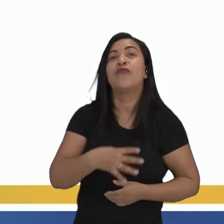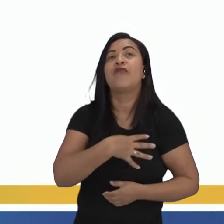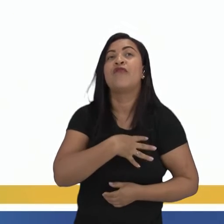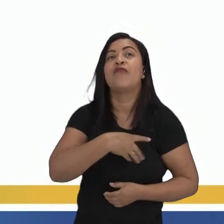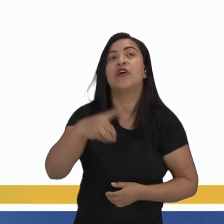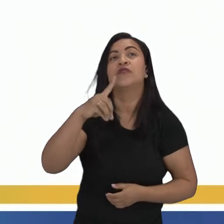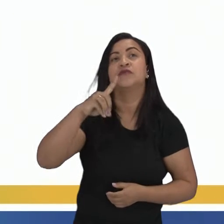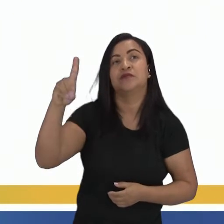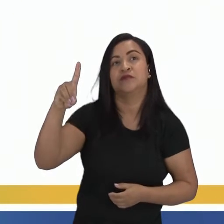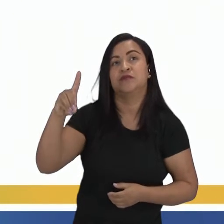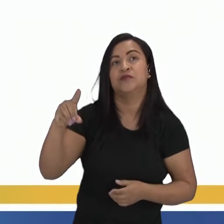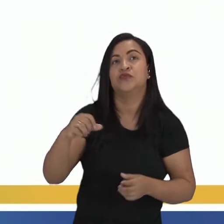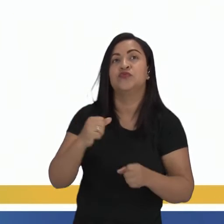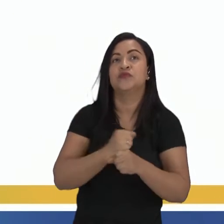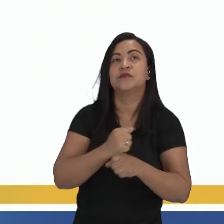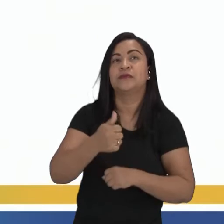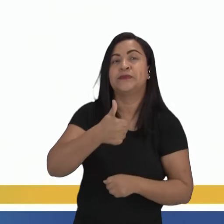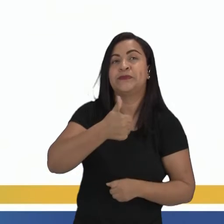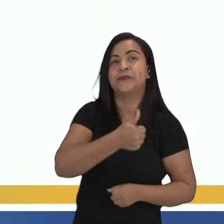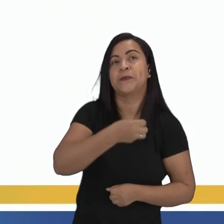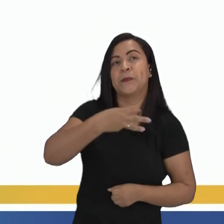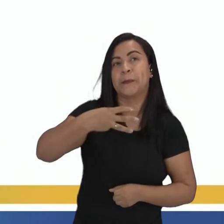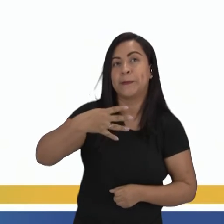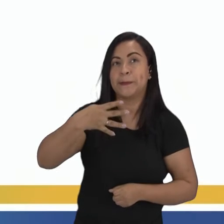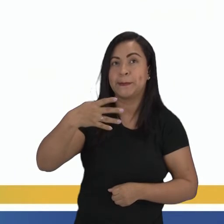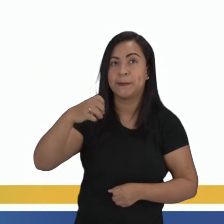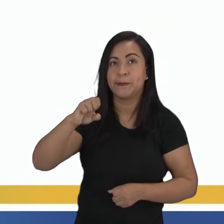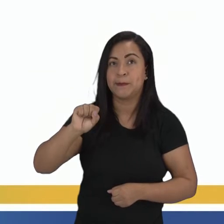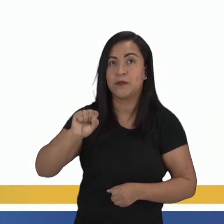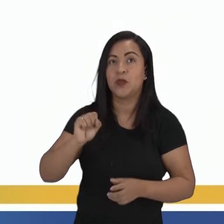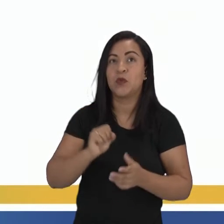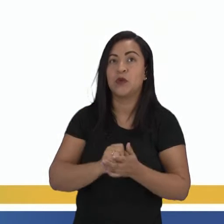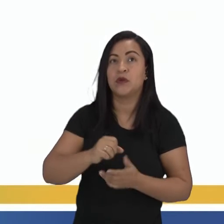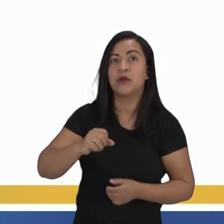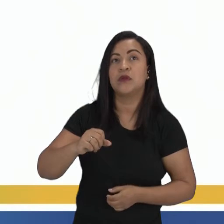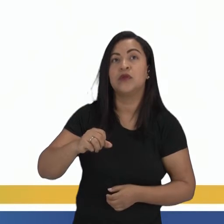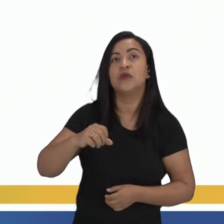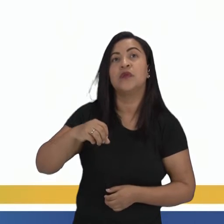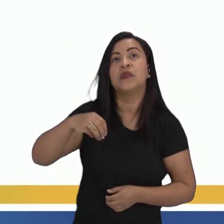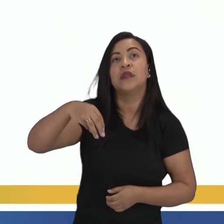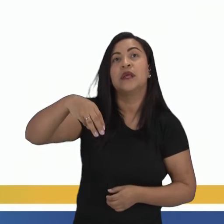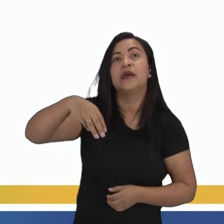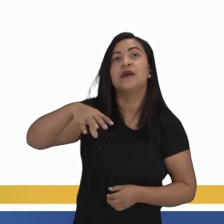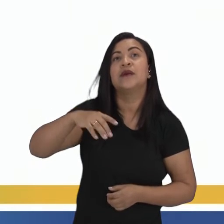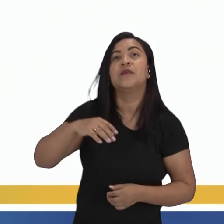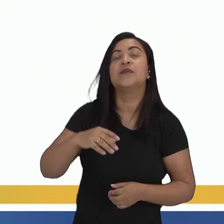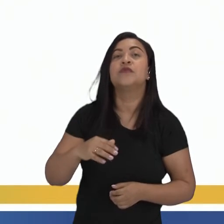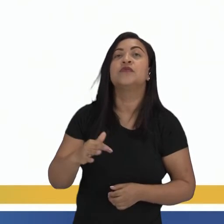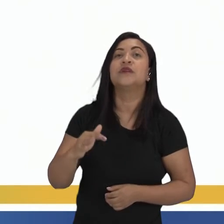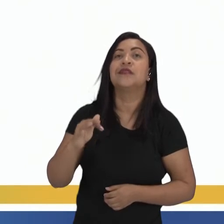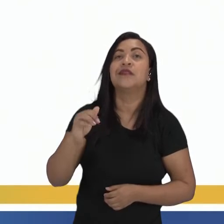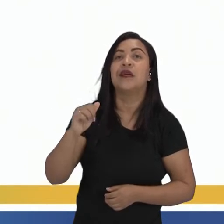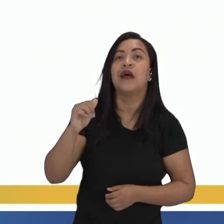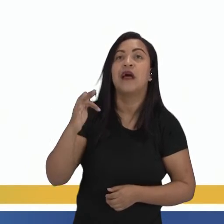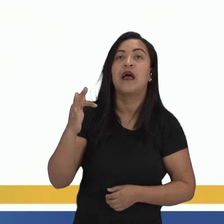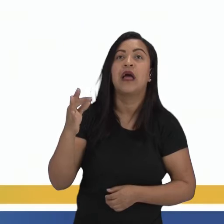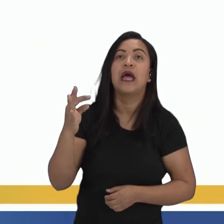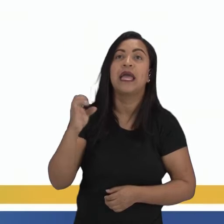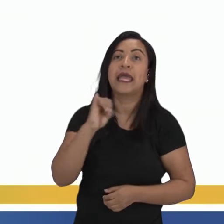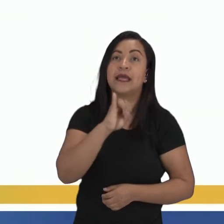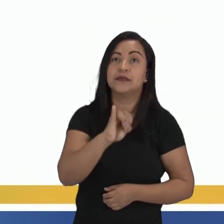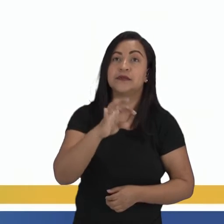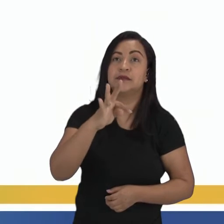de 1348, quando, na muito excelsa cidade de Florença, sobreveio a